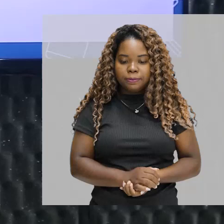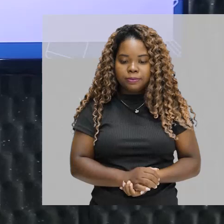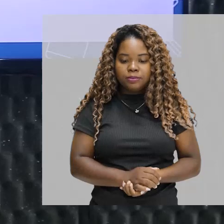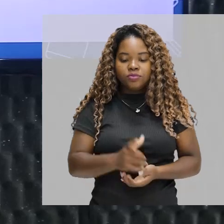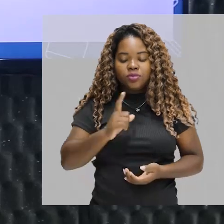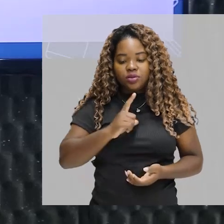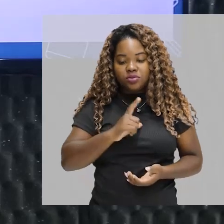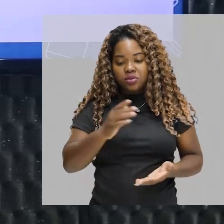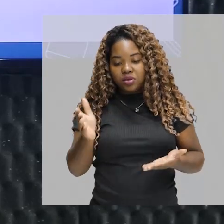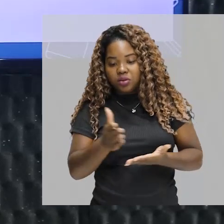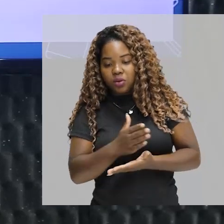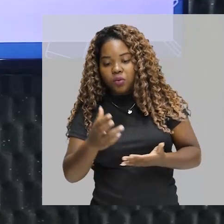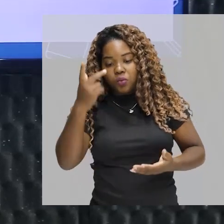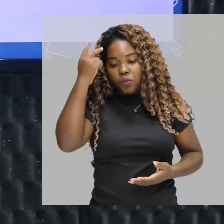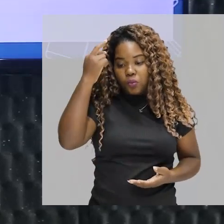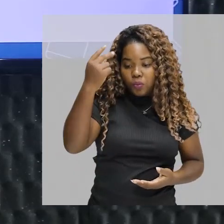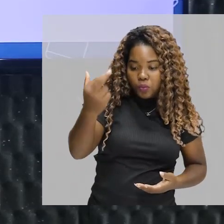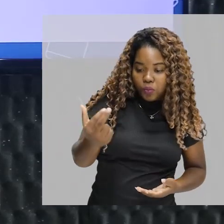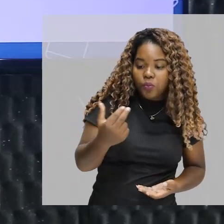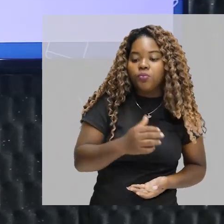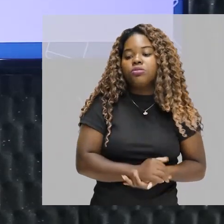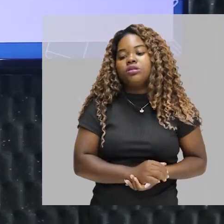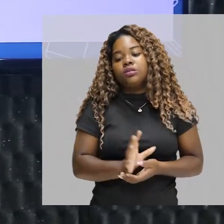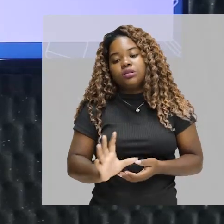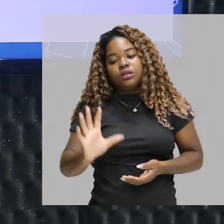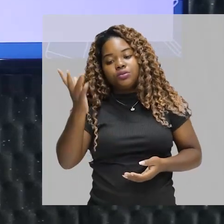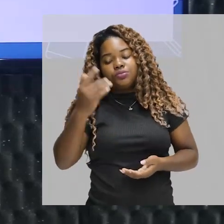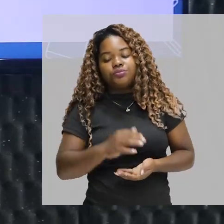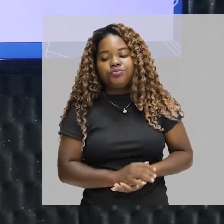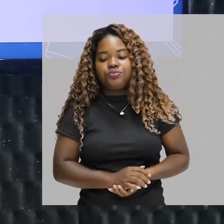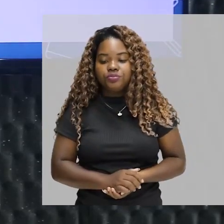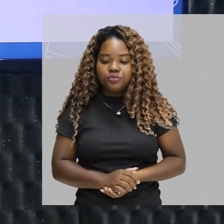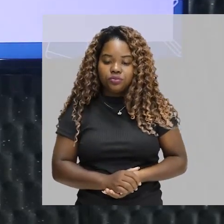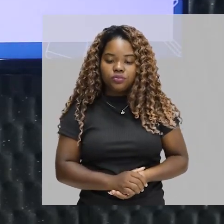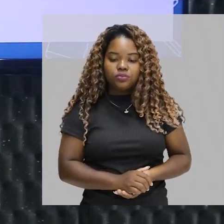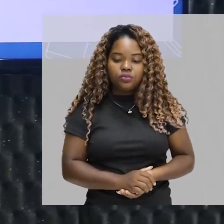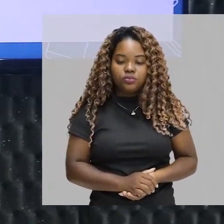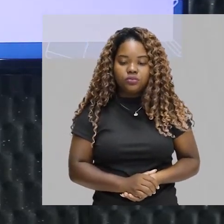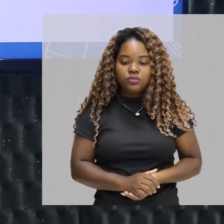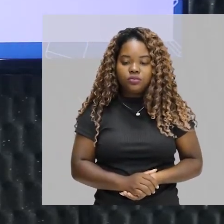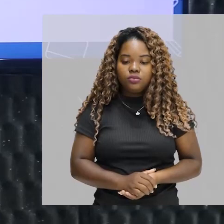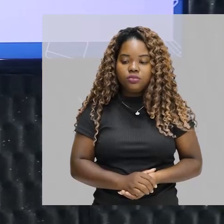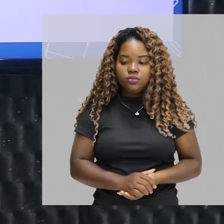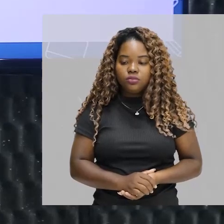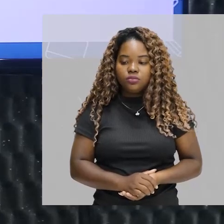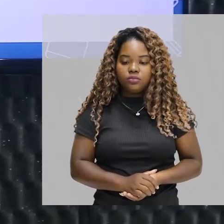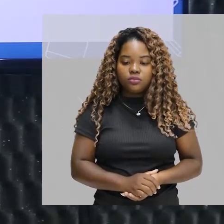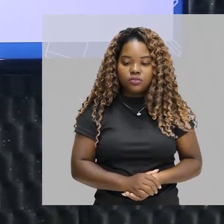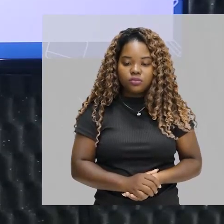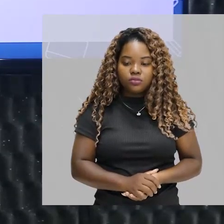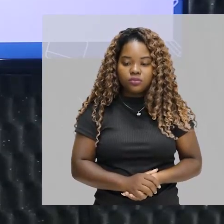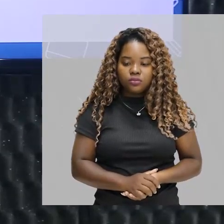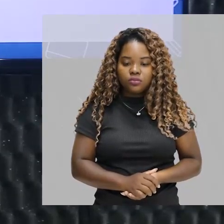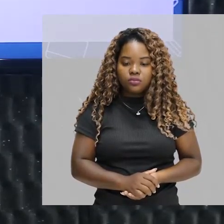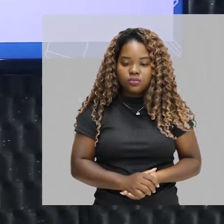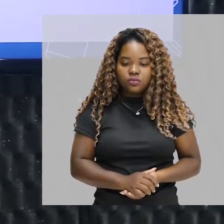aqui algumas histórias contempladas aí e recolhidas pelo Perrault, tá